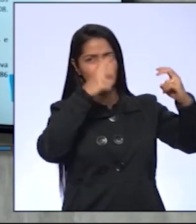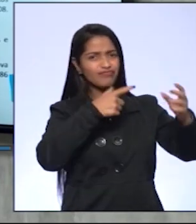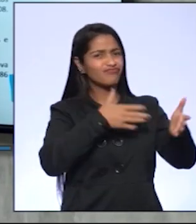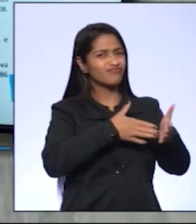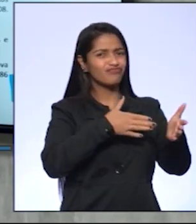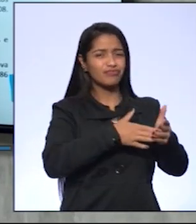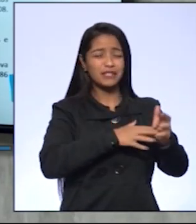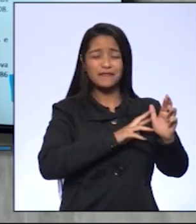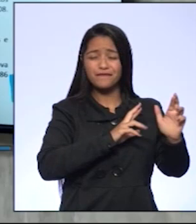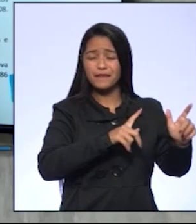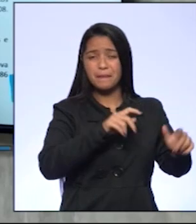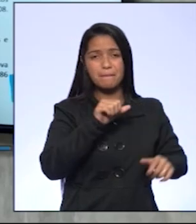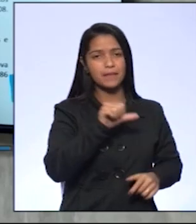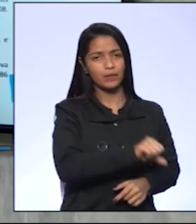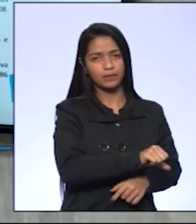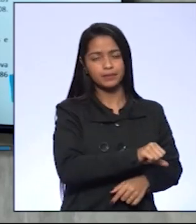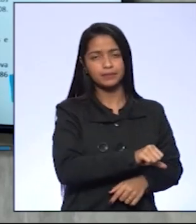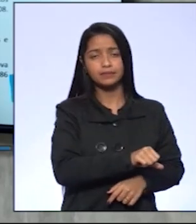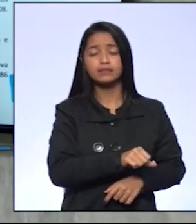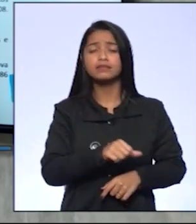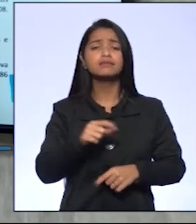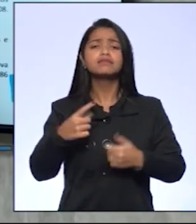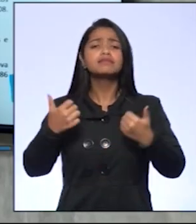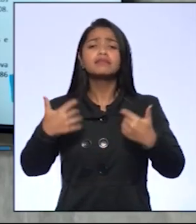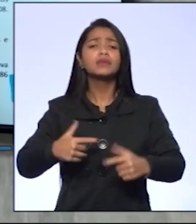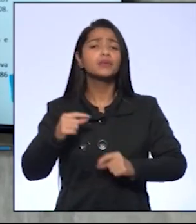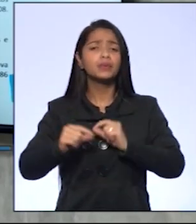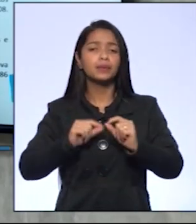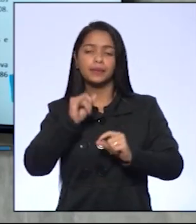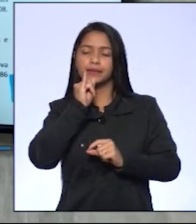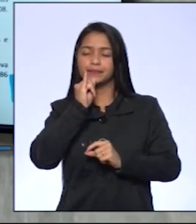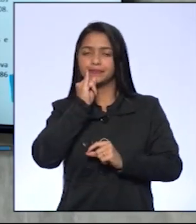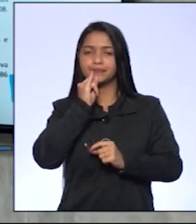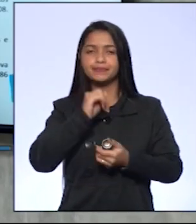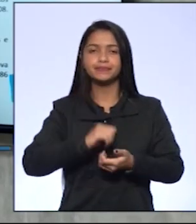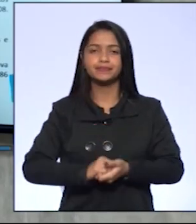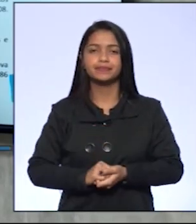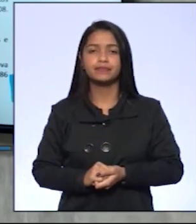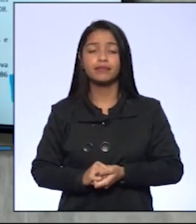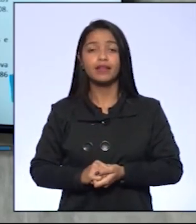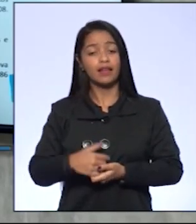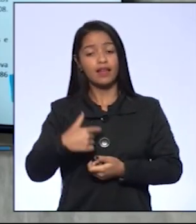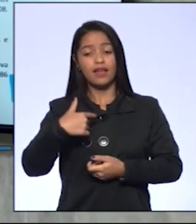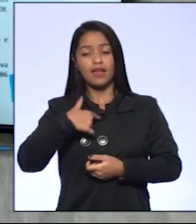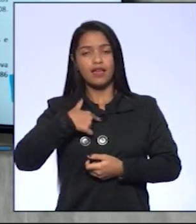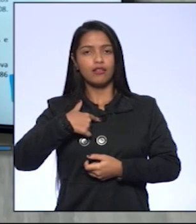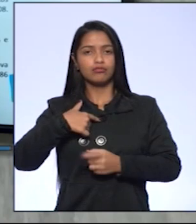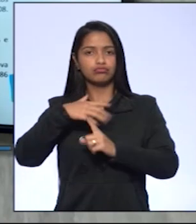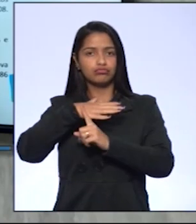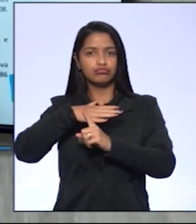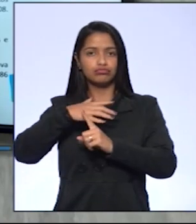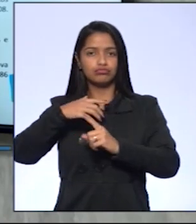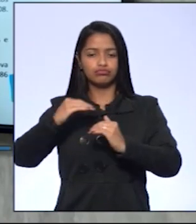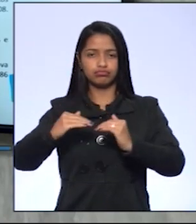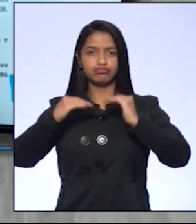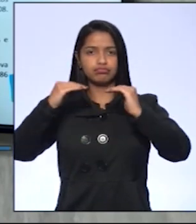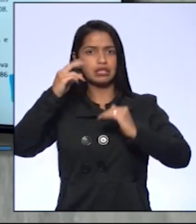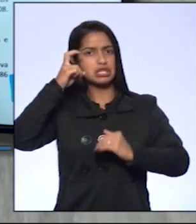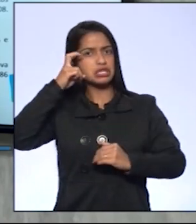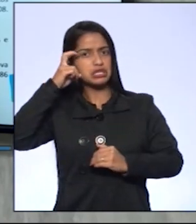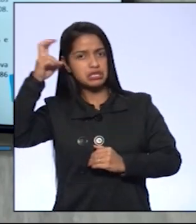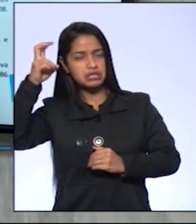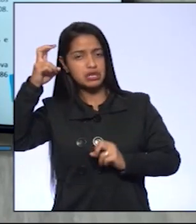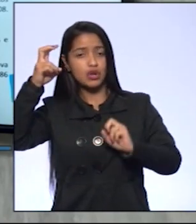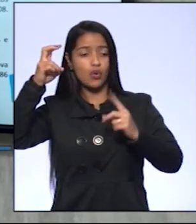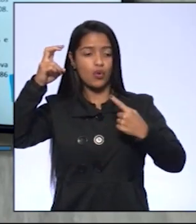sujeito, numa mesma condição social, se ele for culto ou analfabeto, eles vão apresentar